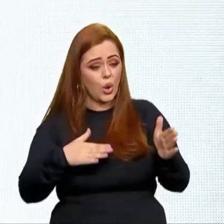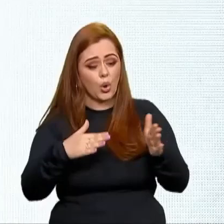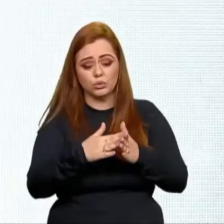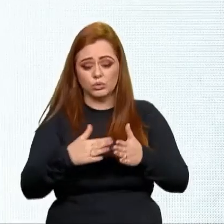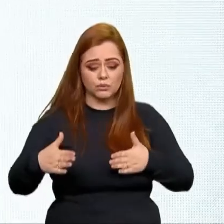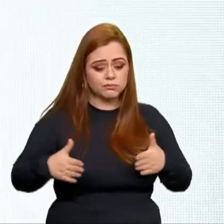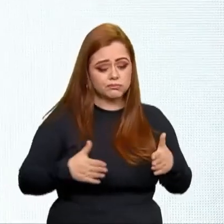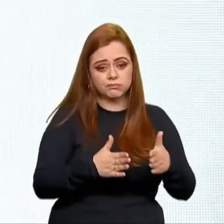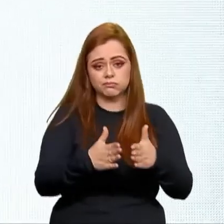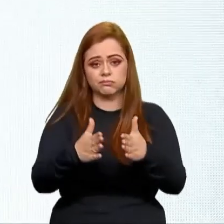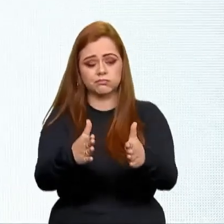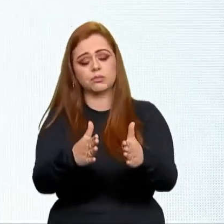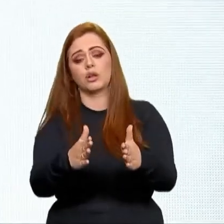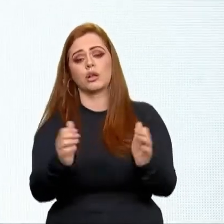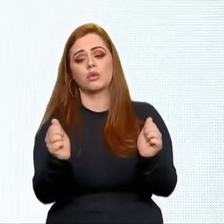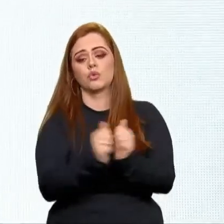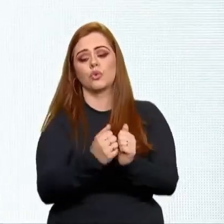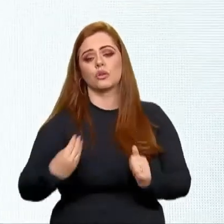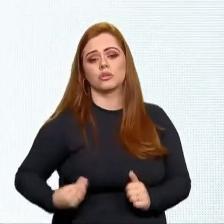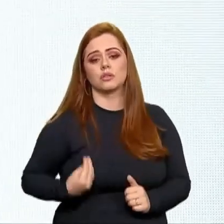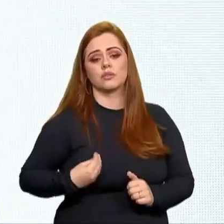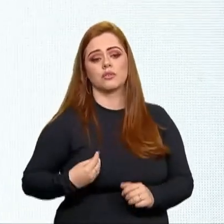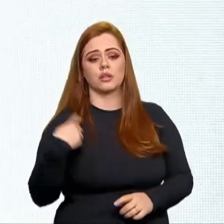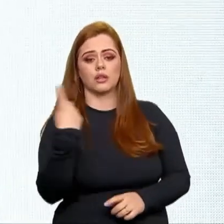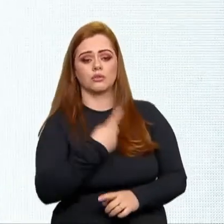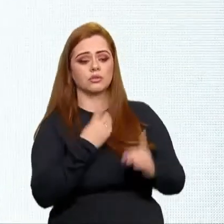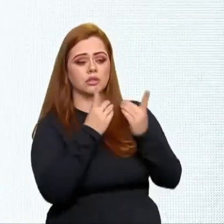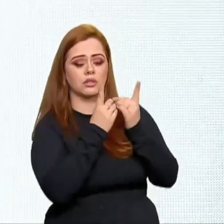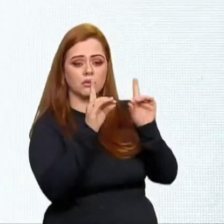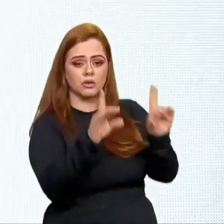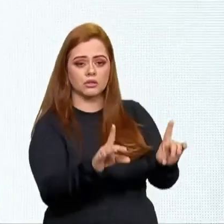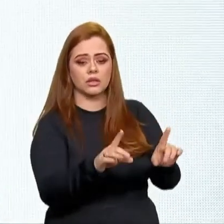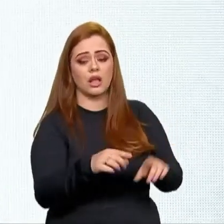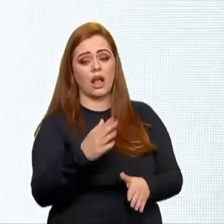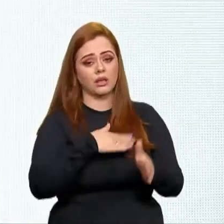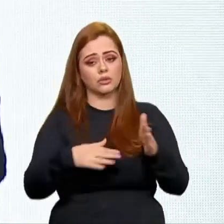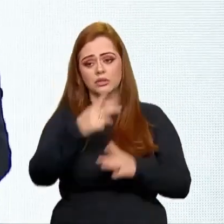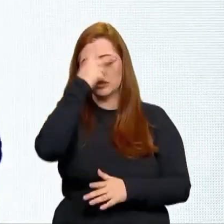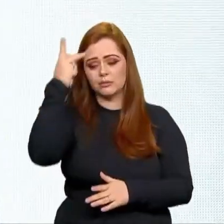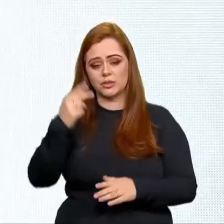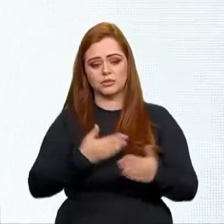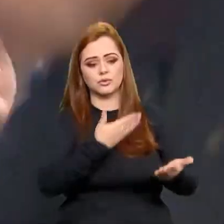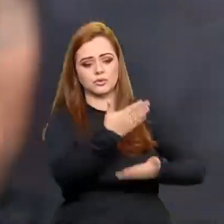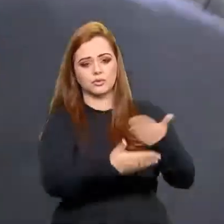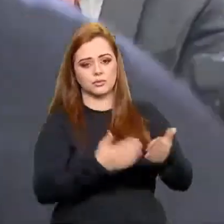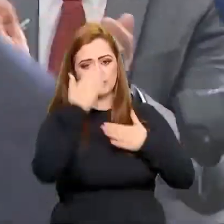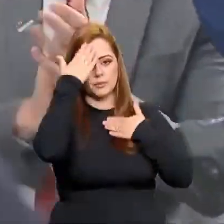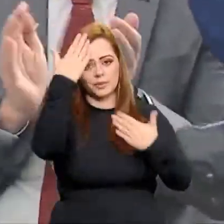a agulha imantada da democracia. A todos envolvidos, gratidão.